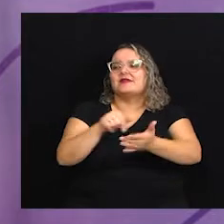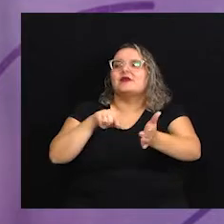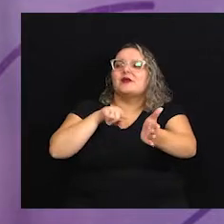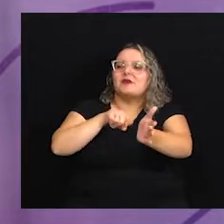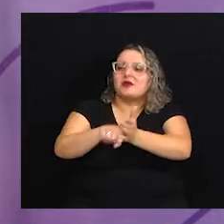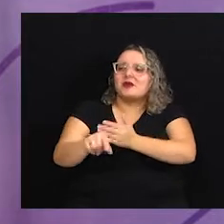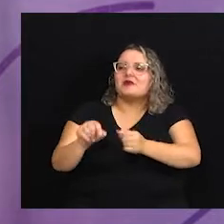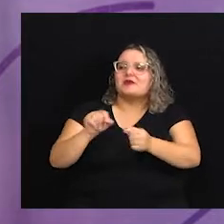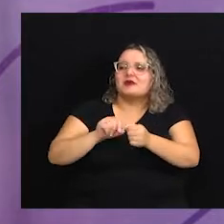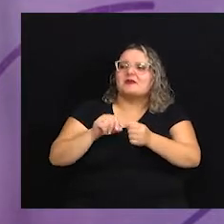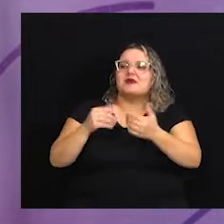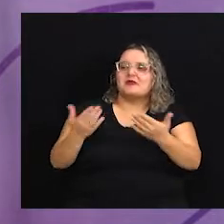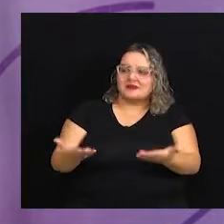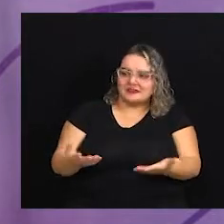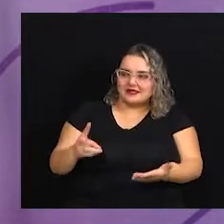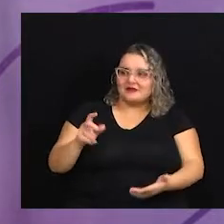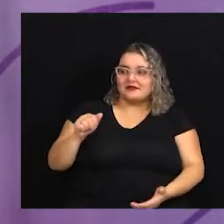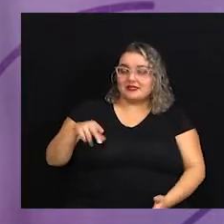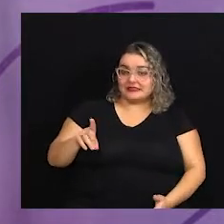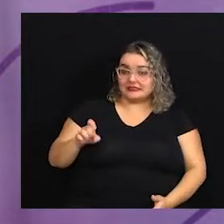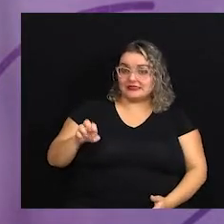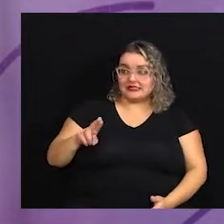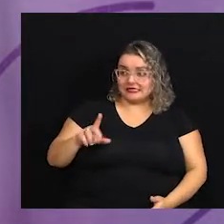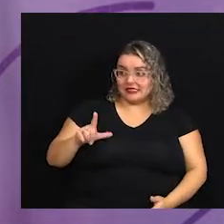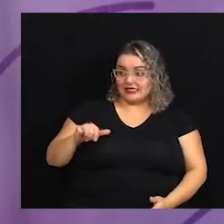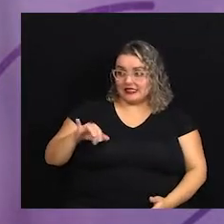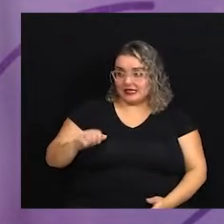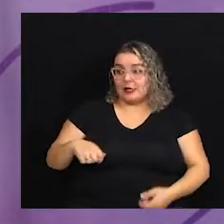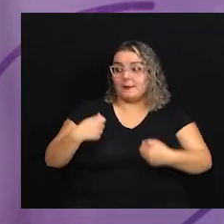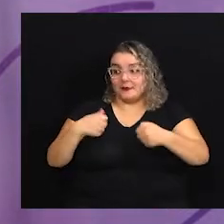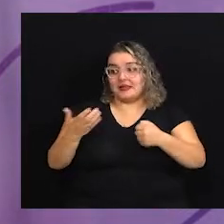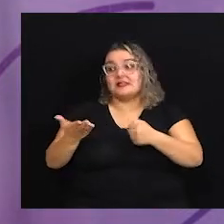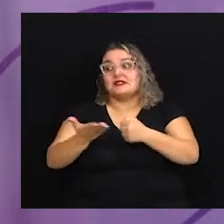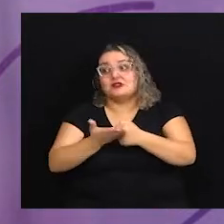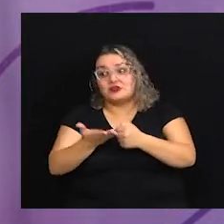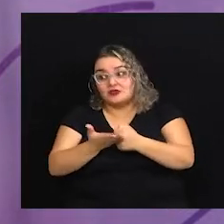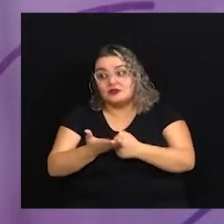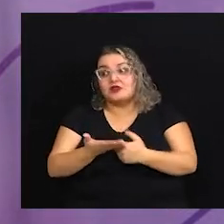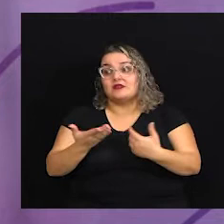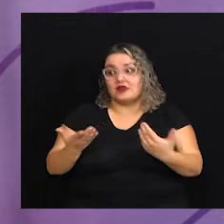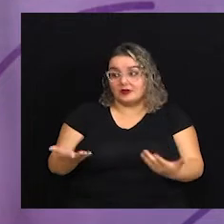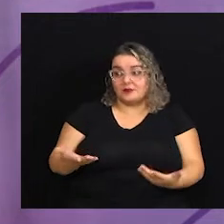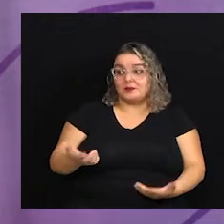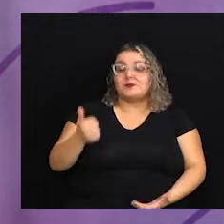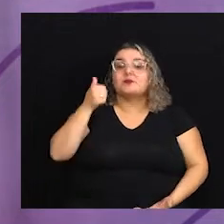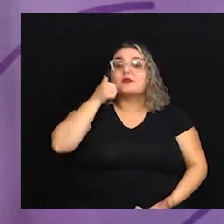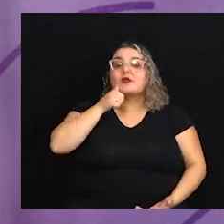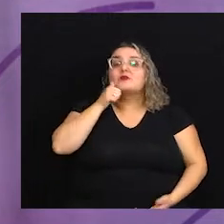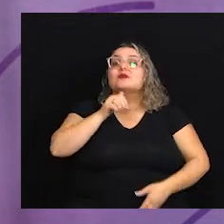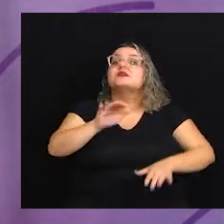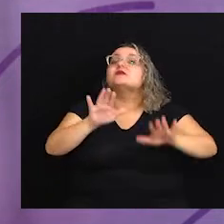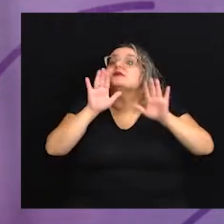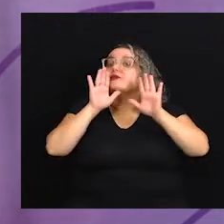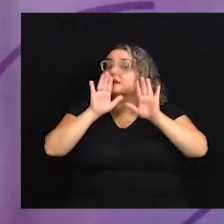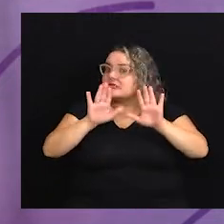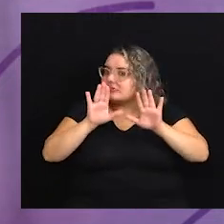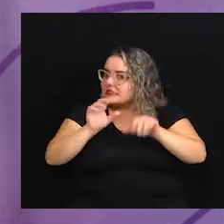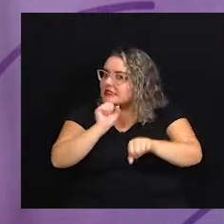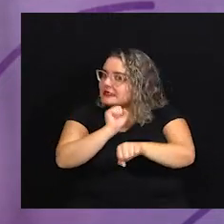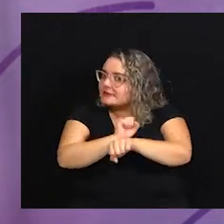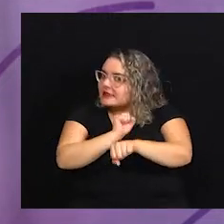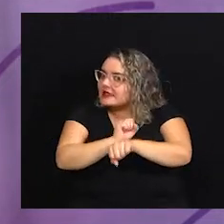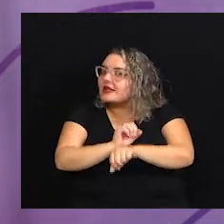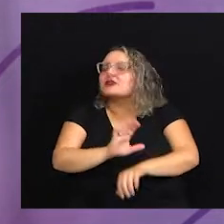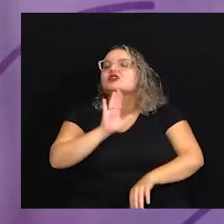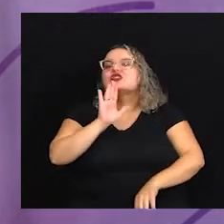Tem muita ainda pergunta para fazer para você, Wanderleia, mas olha só, eu preciso chamar um intervalo, viu? Mulherada, não saia